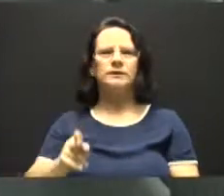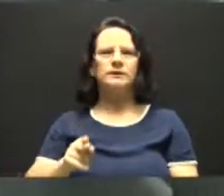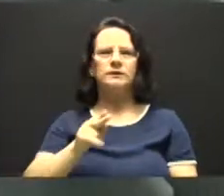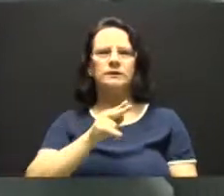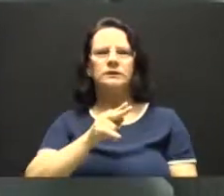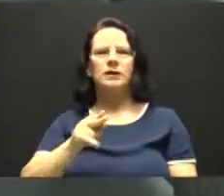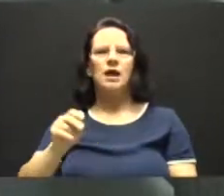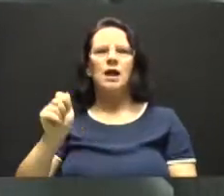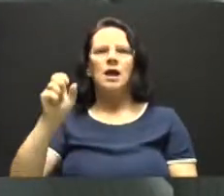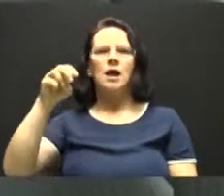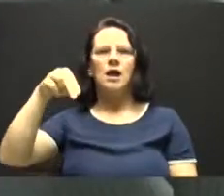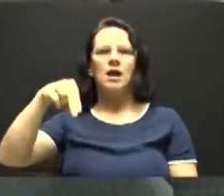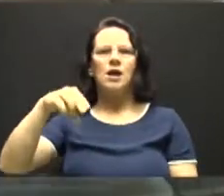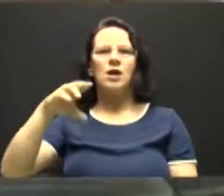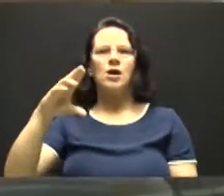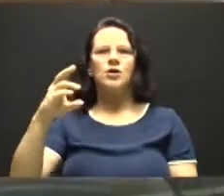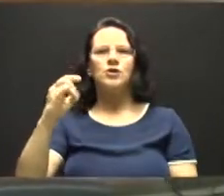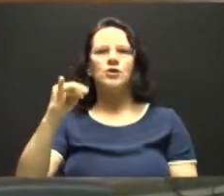é